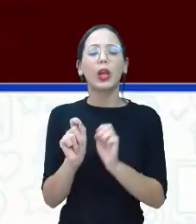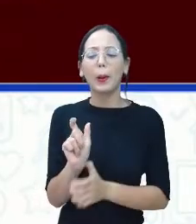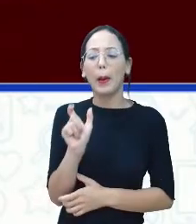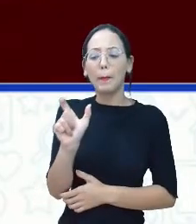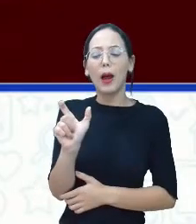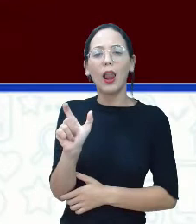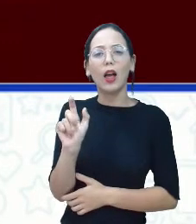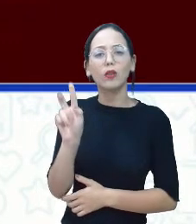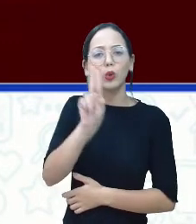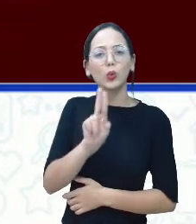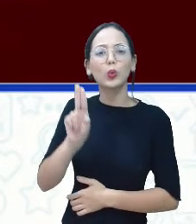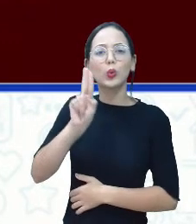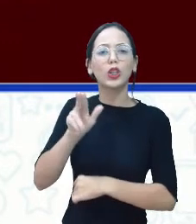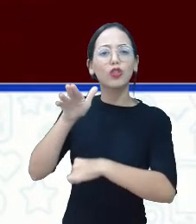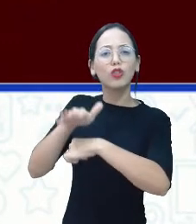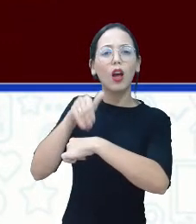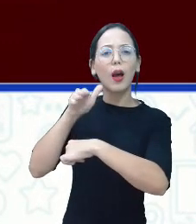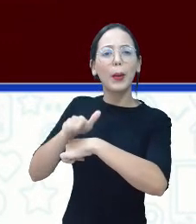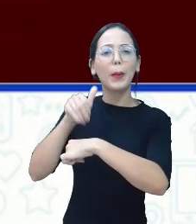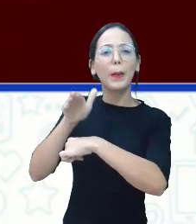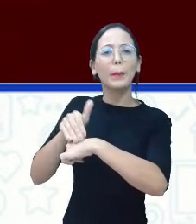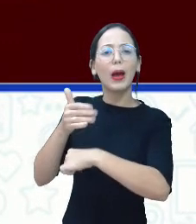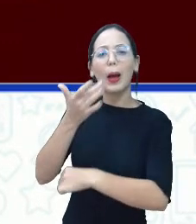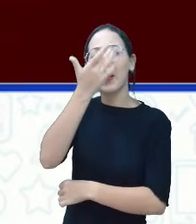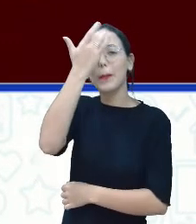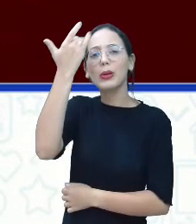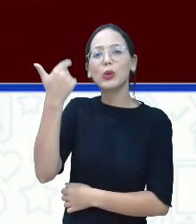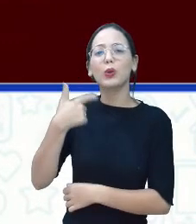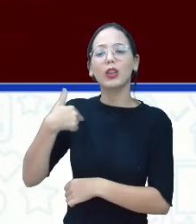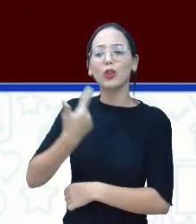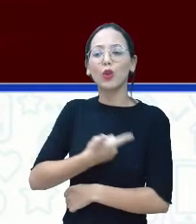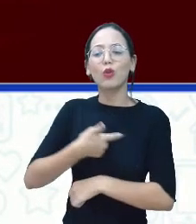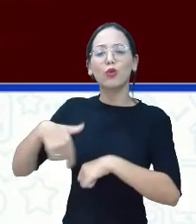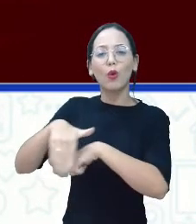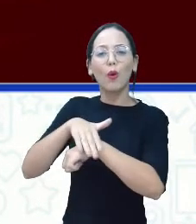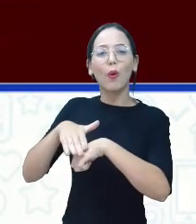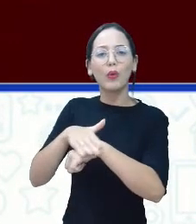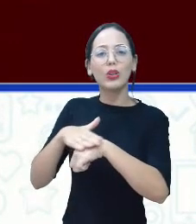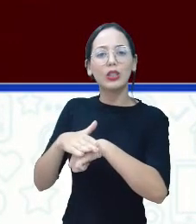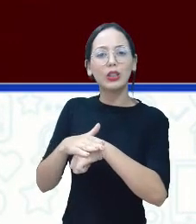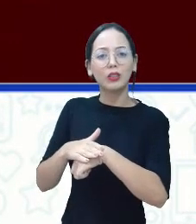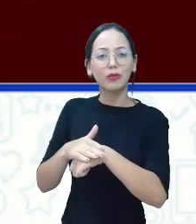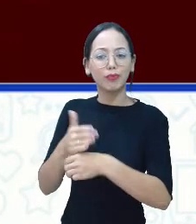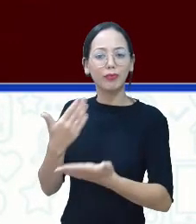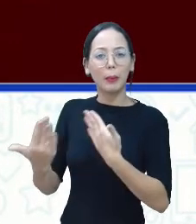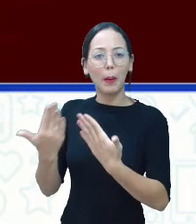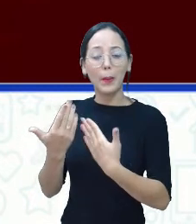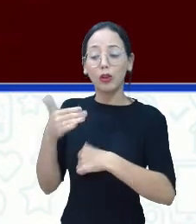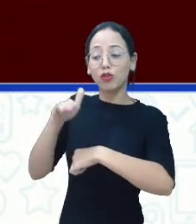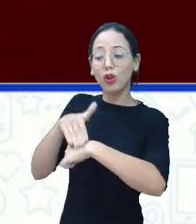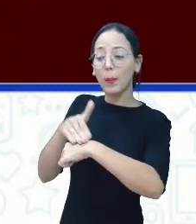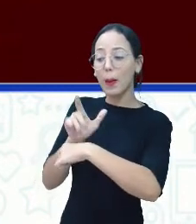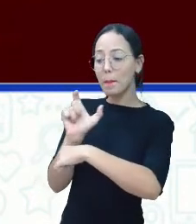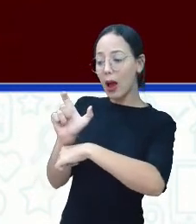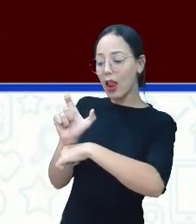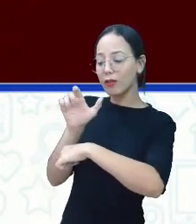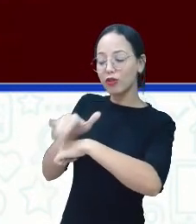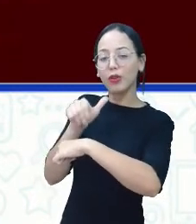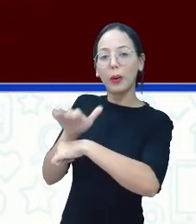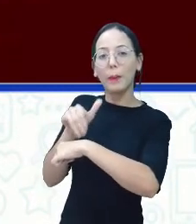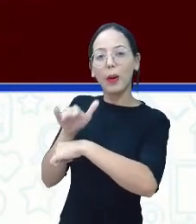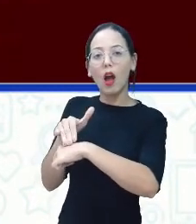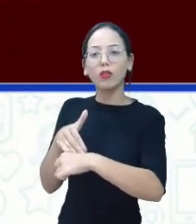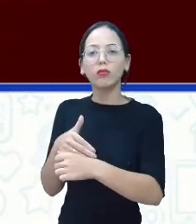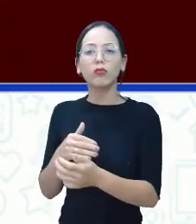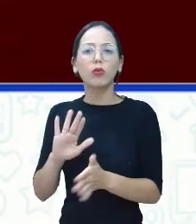que se usa para chamar a pessoa com quem vamos falar ou estamos falando. Seja qual